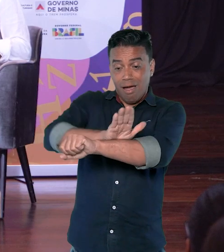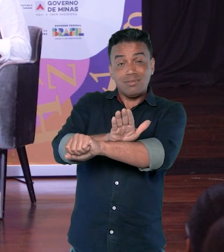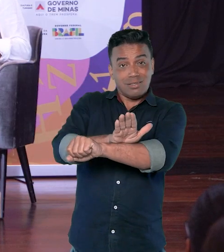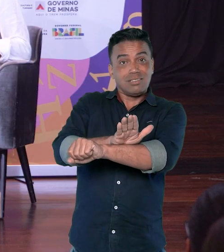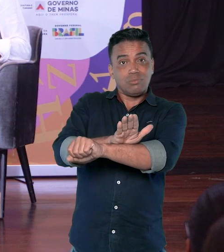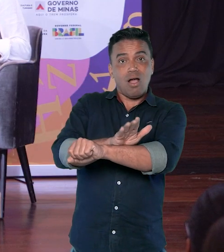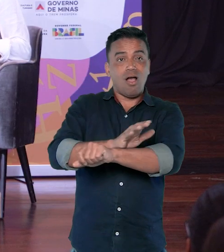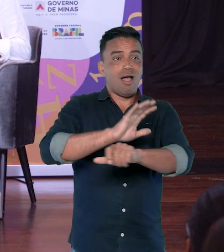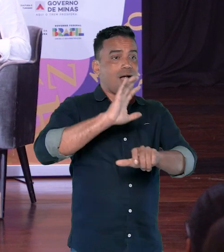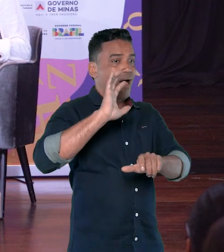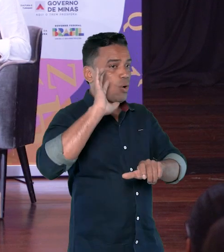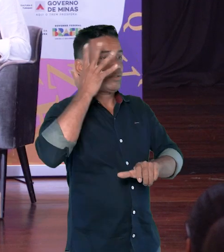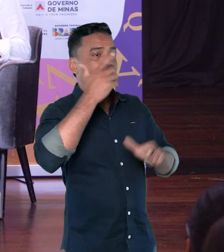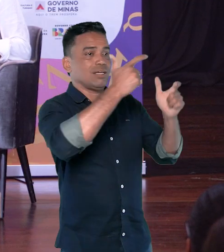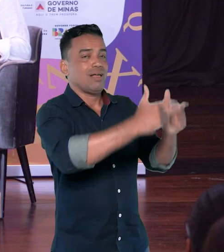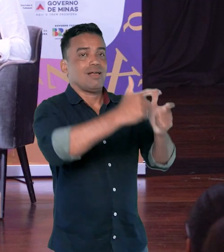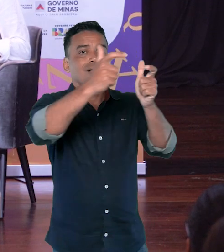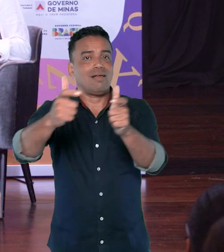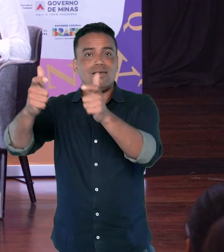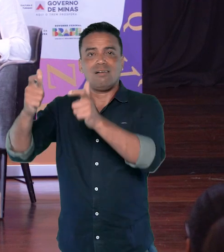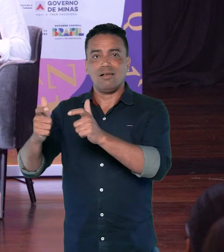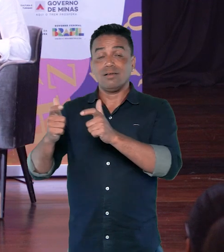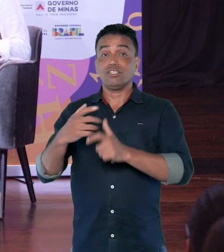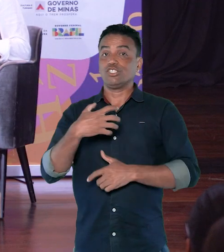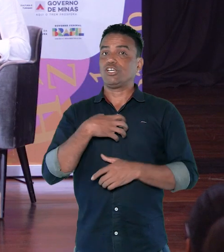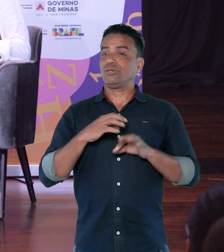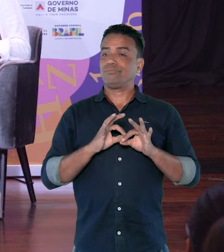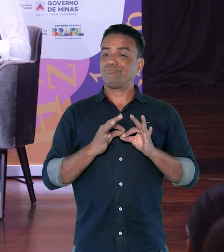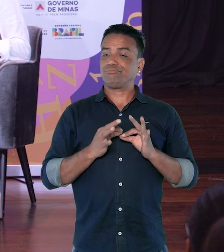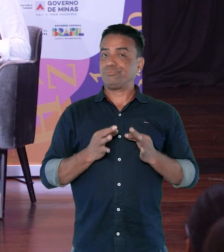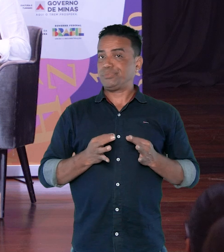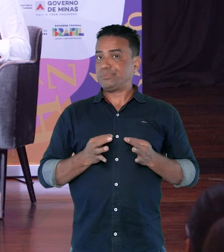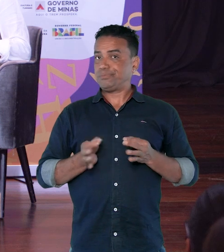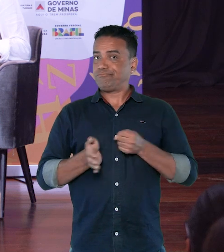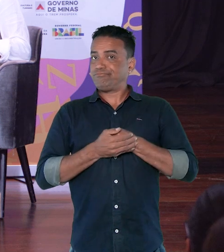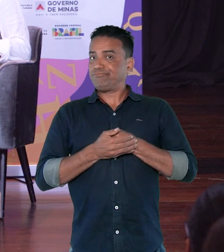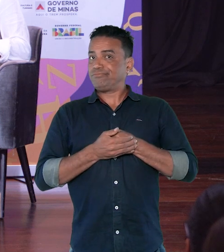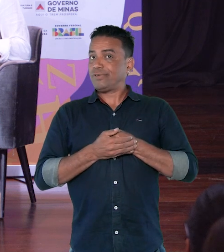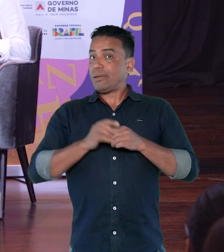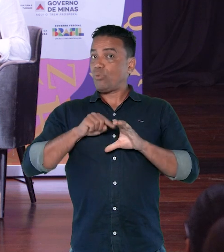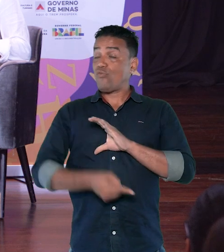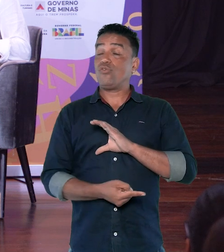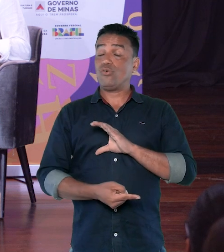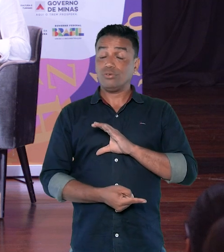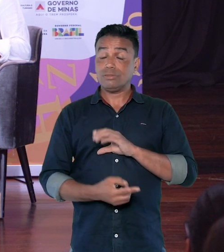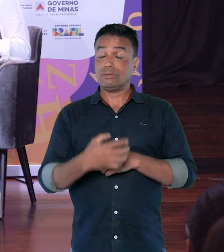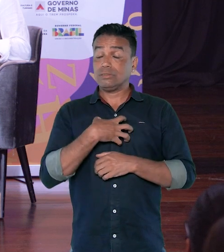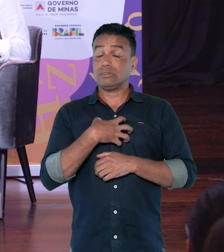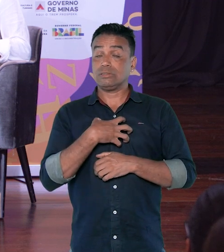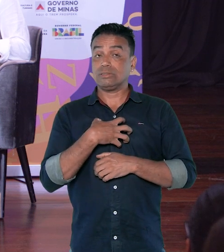outros espaços e de maneira muito mais sutil e talvez muito mais profunda, né? E